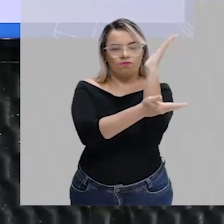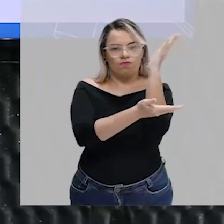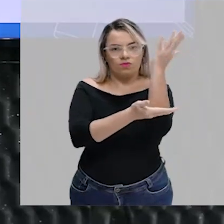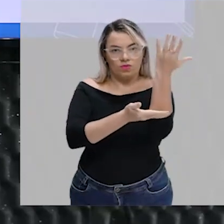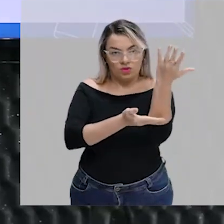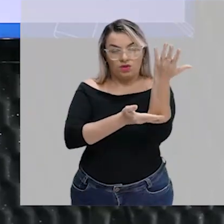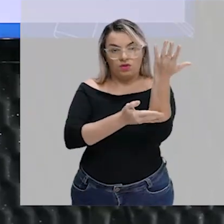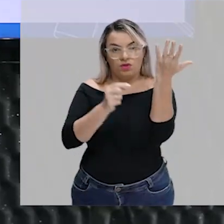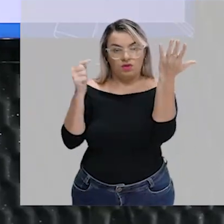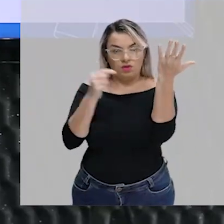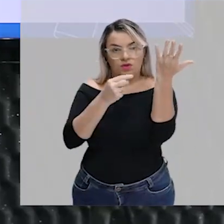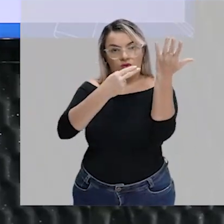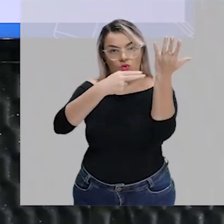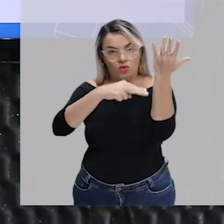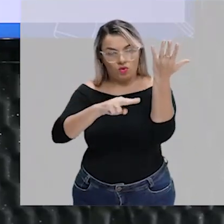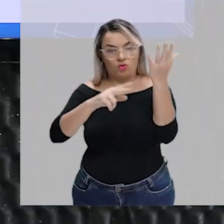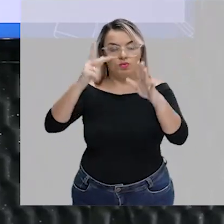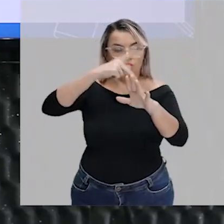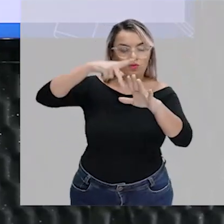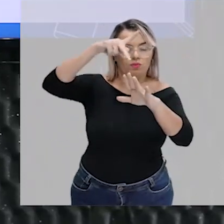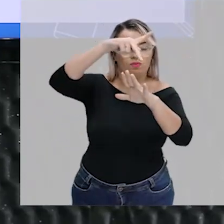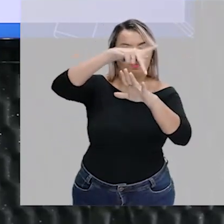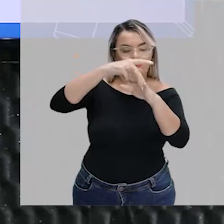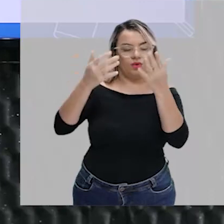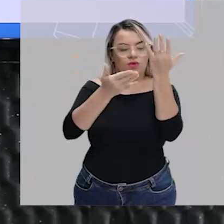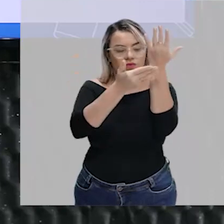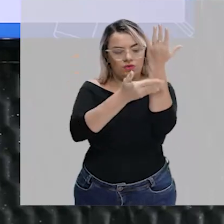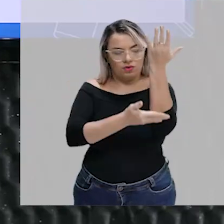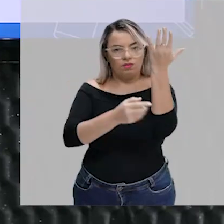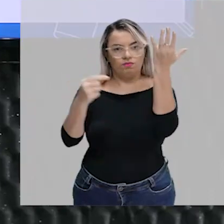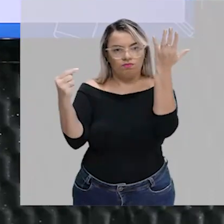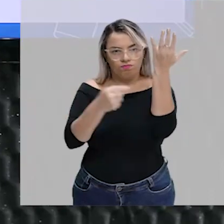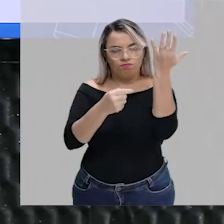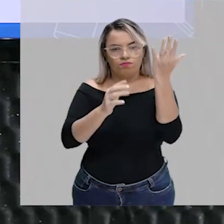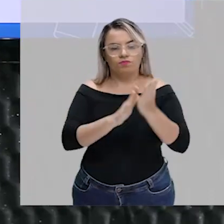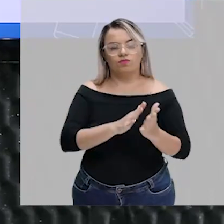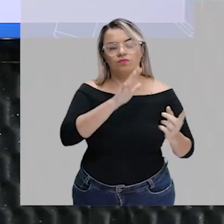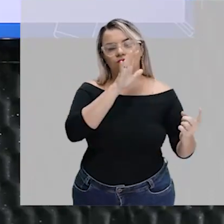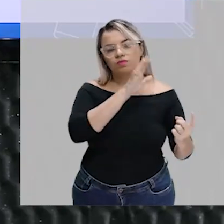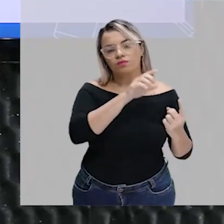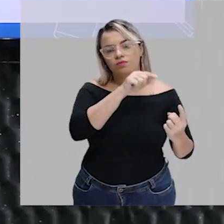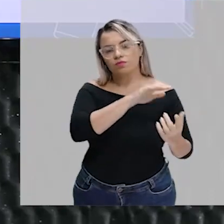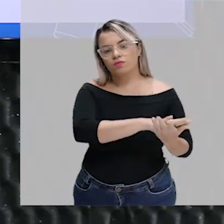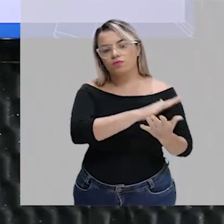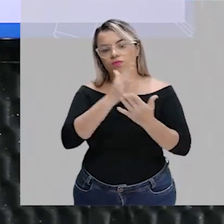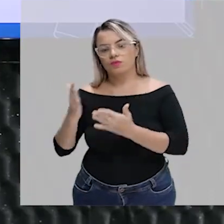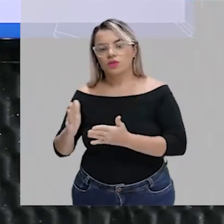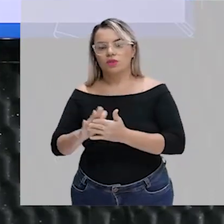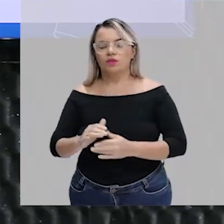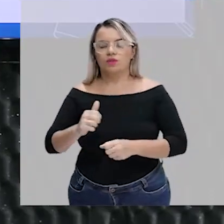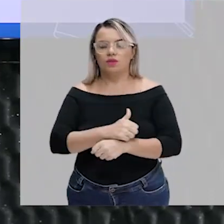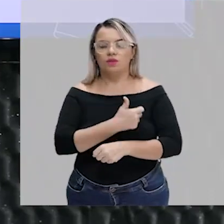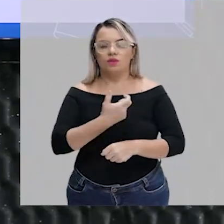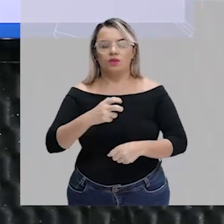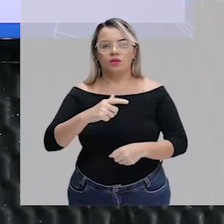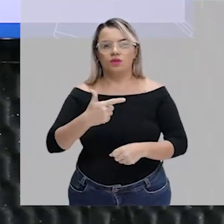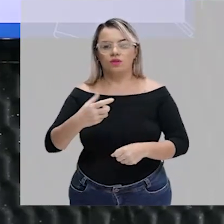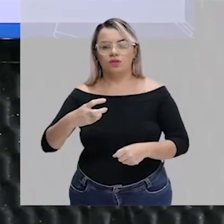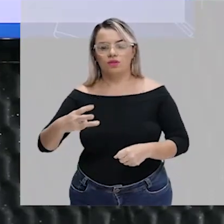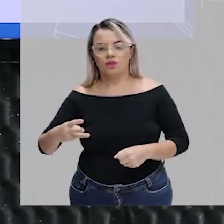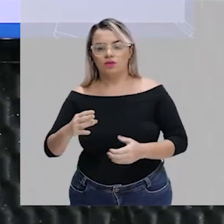do país vem exatamente dessa madeira, pau-brasil, e a partir de 1532 até o século